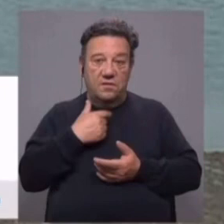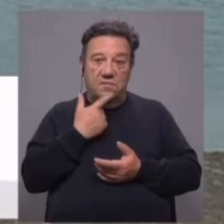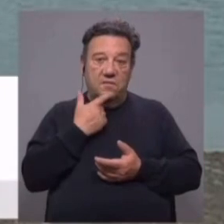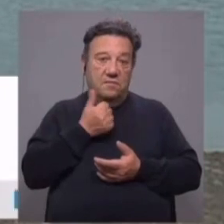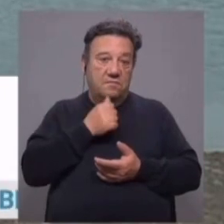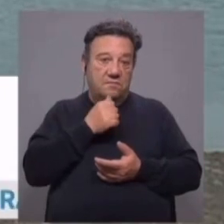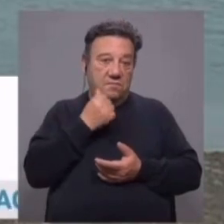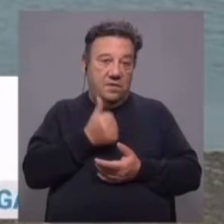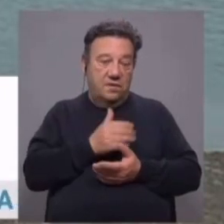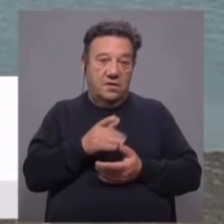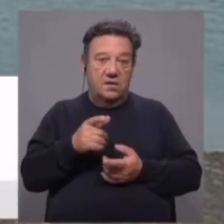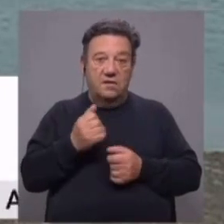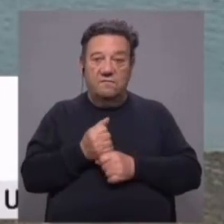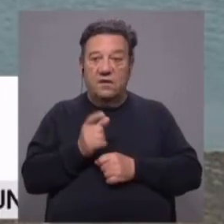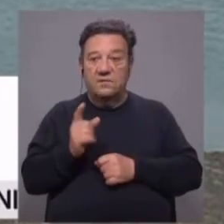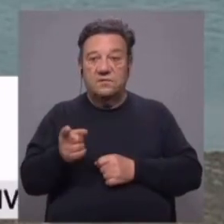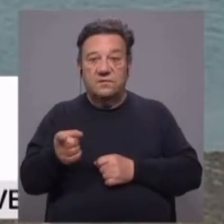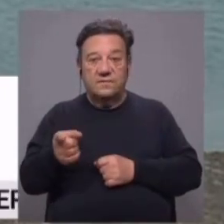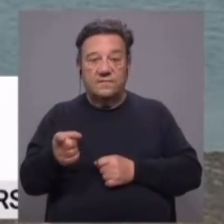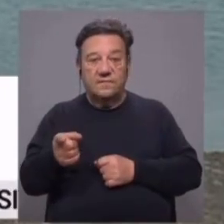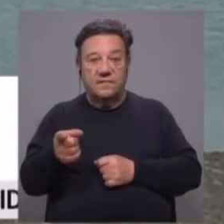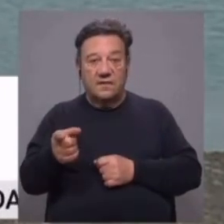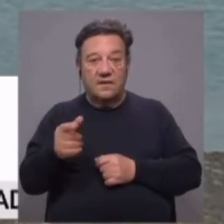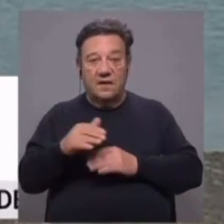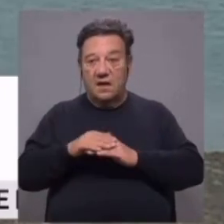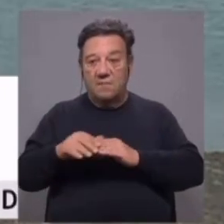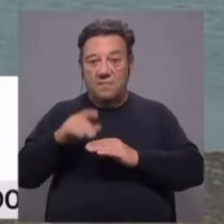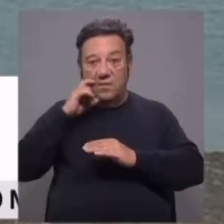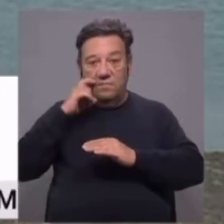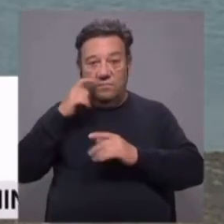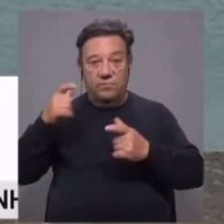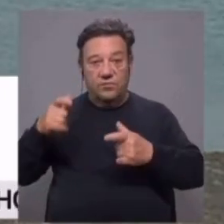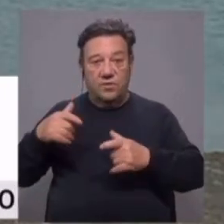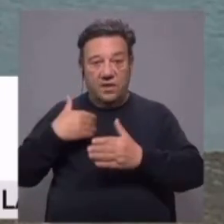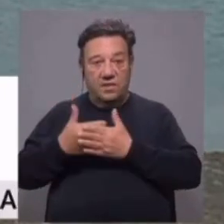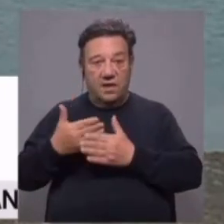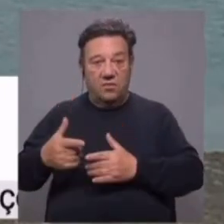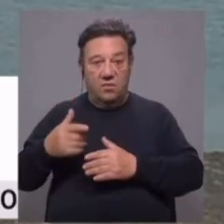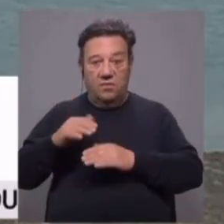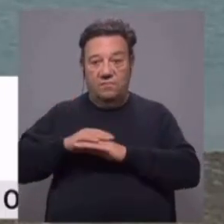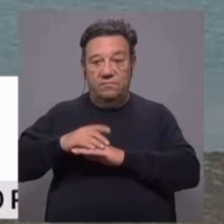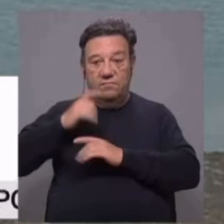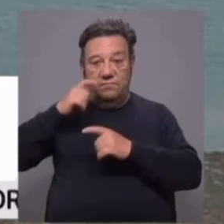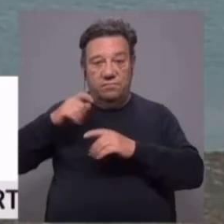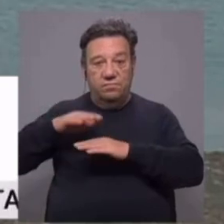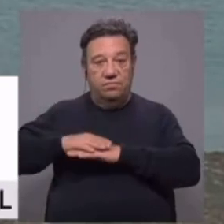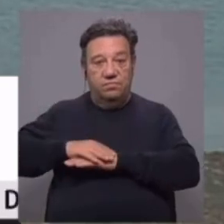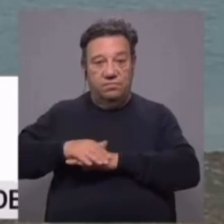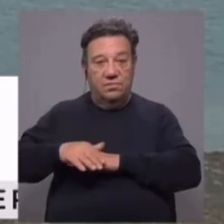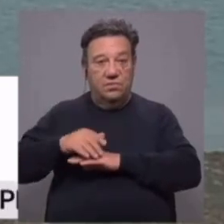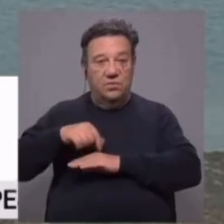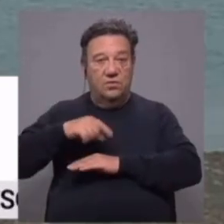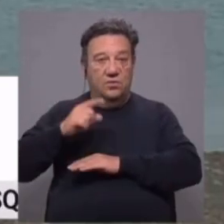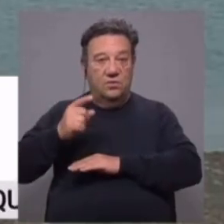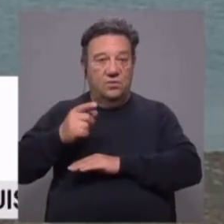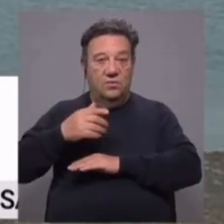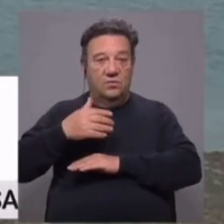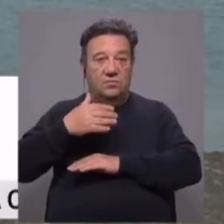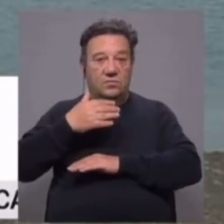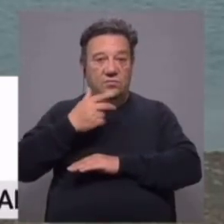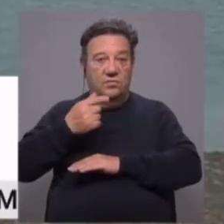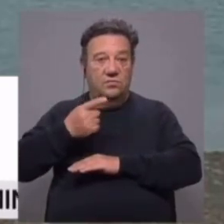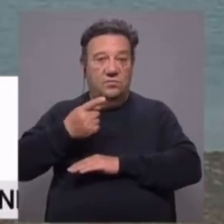bem, que faz com que esta camada protetora que até agora protegeu este contexto durante 1, 2, 3 séculos, não